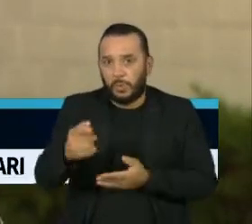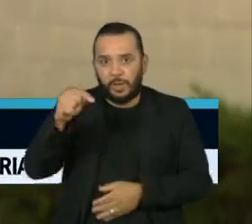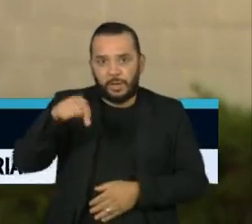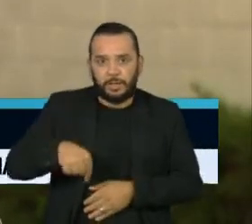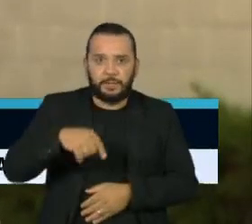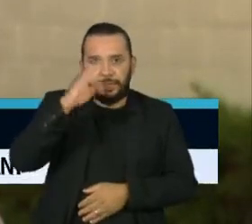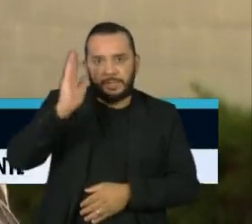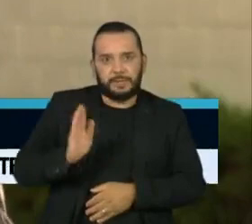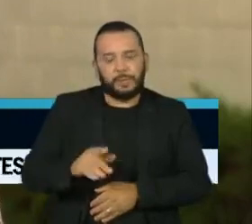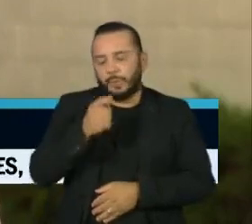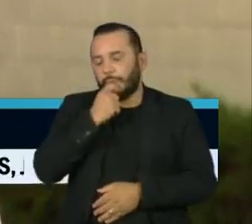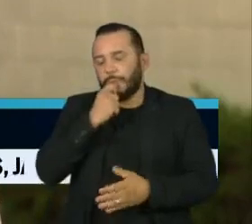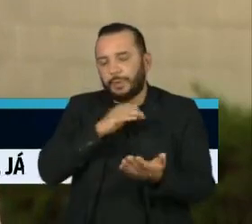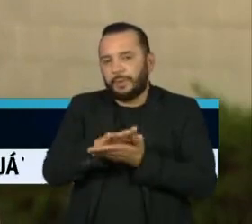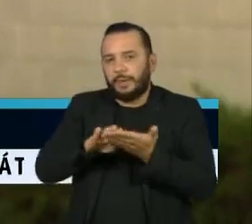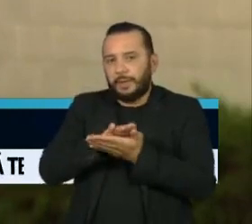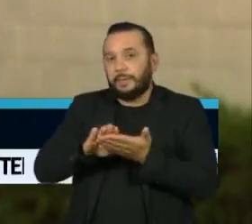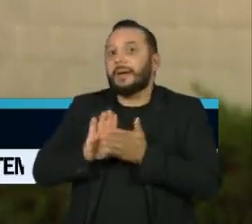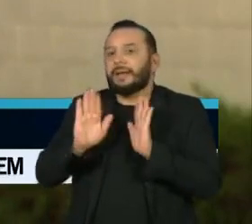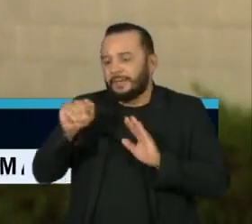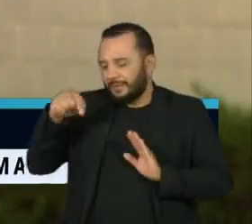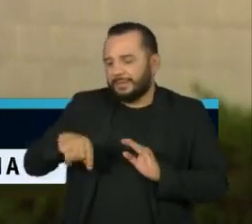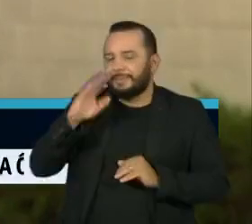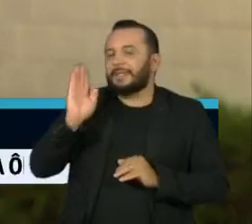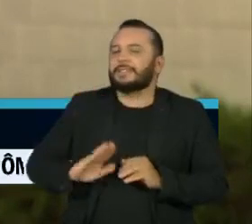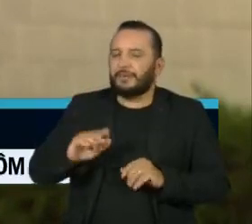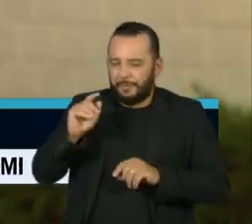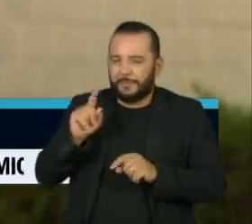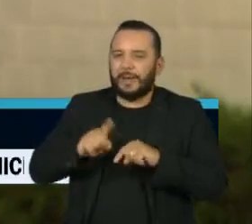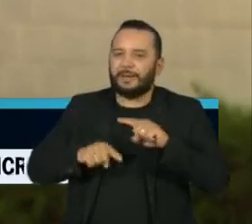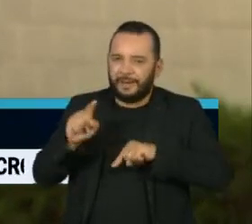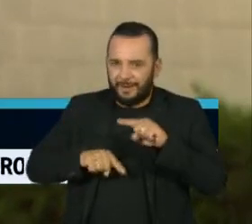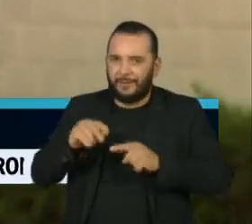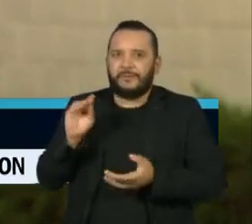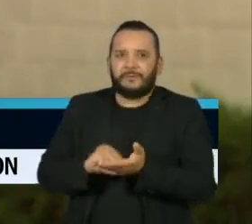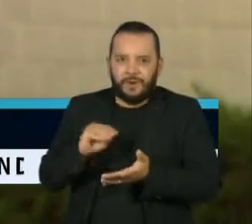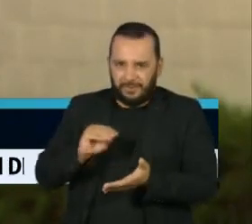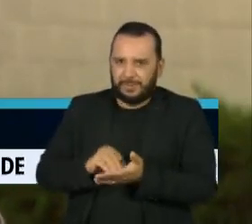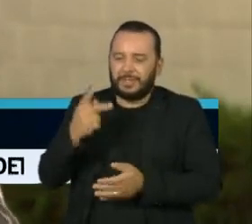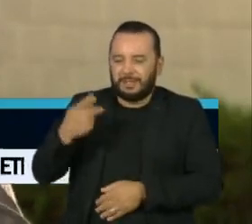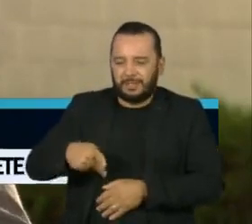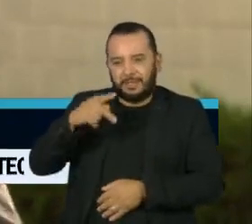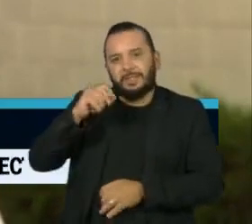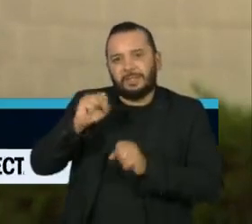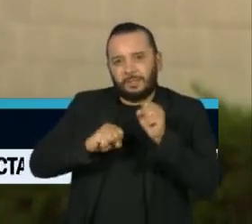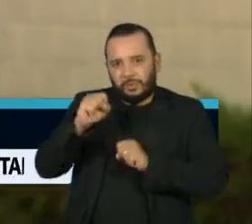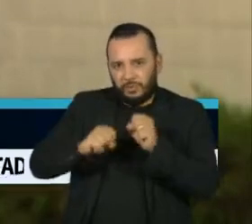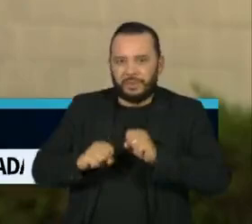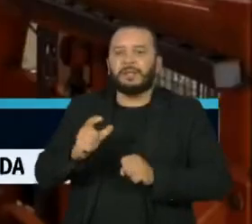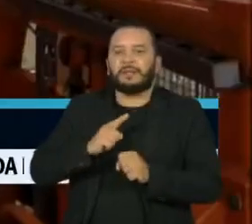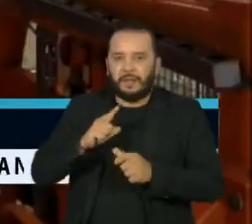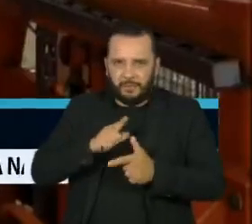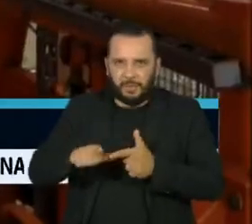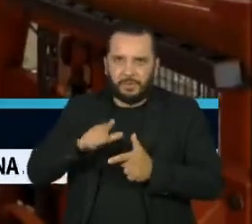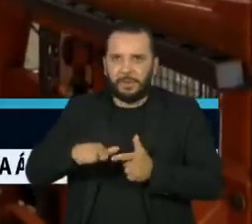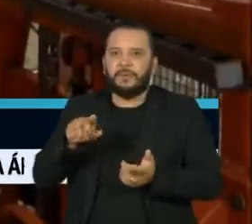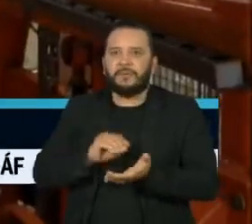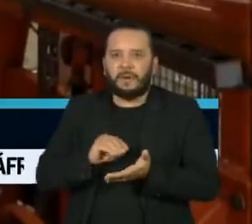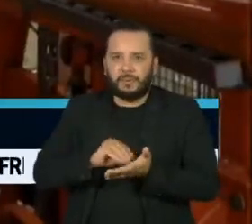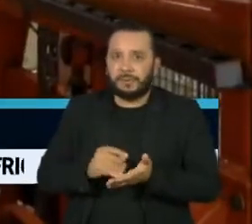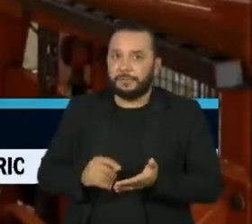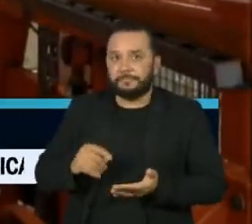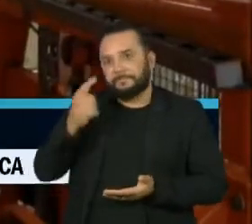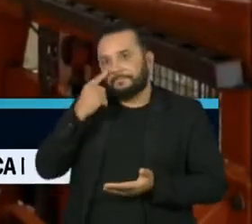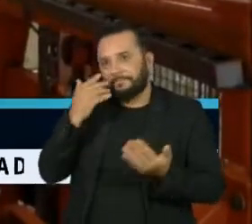mas o país, é claro, não escapou da falta de insumos. As indústrias nacionais também sofrem com o problema. O impacto